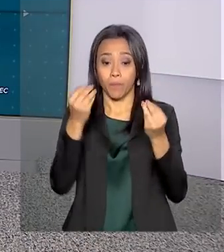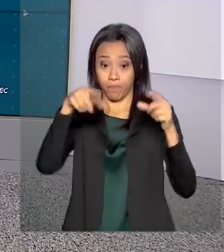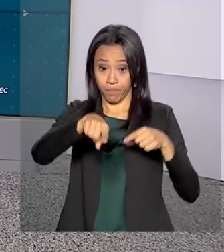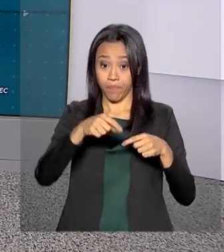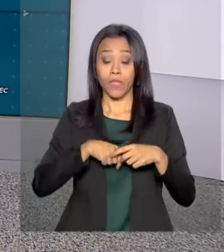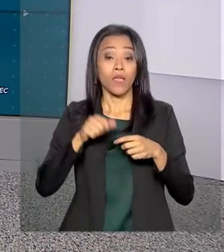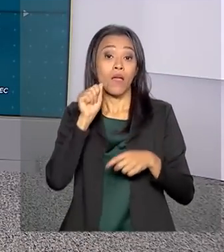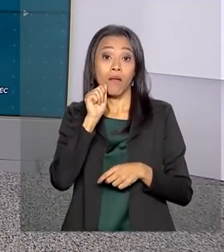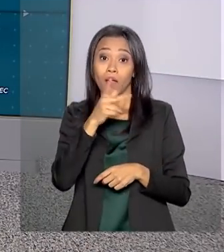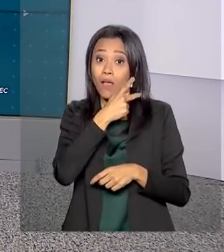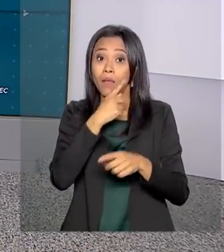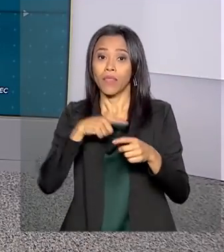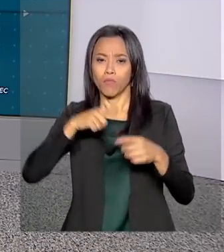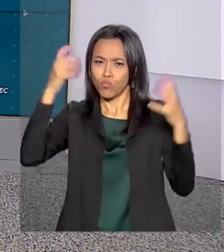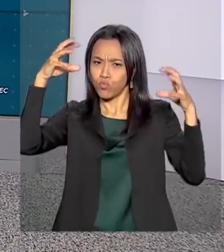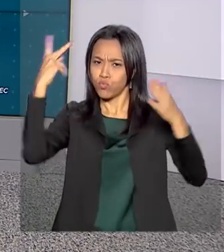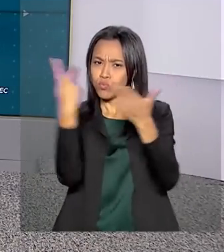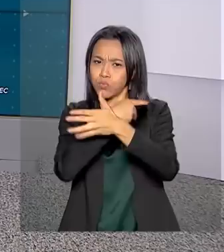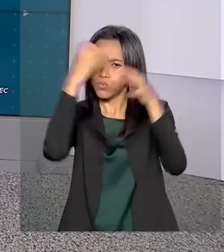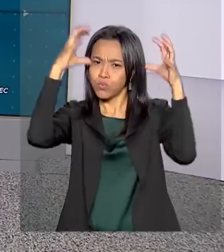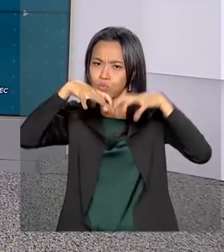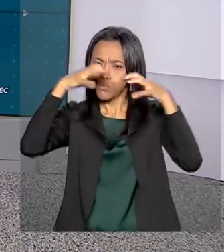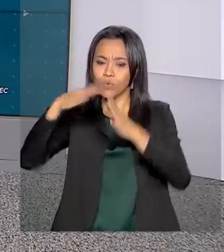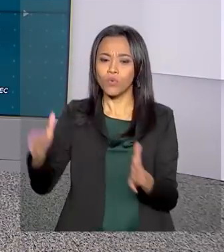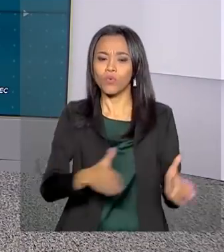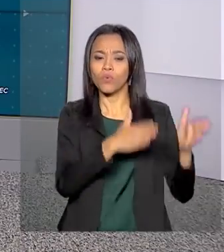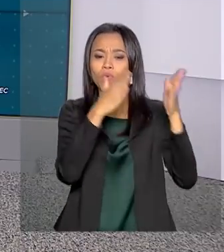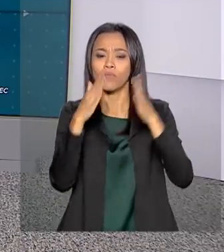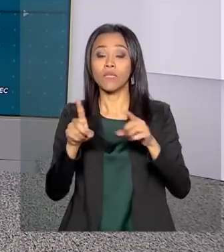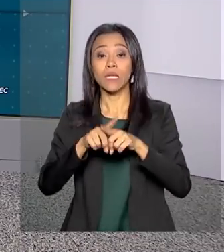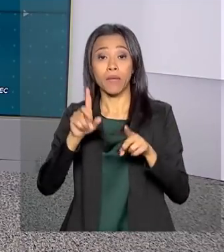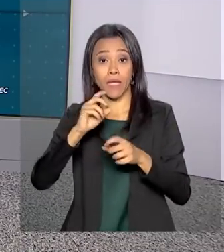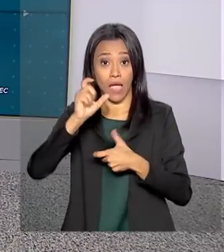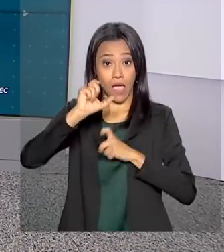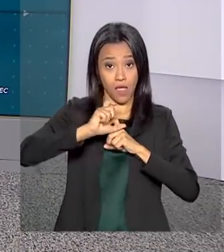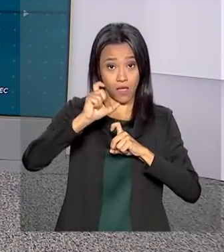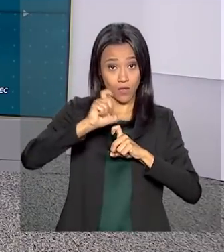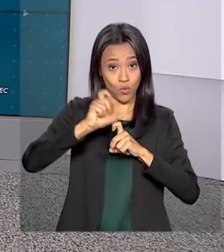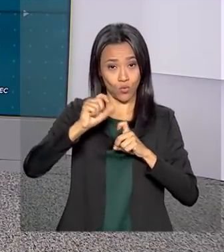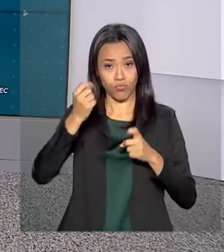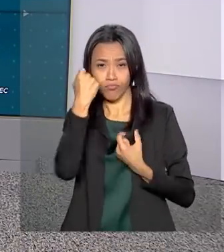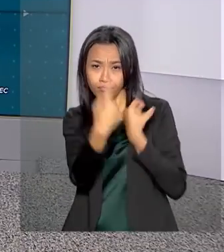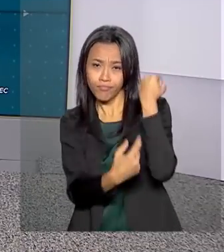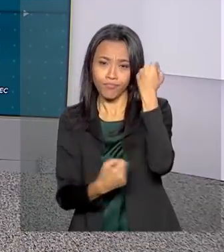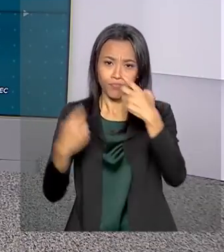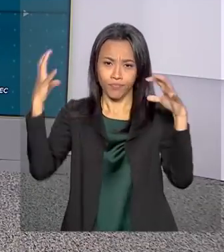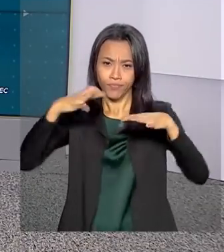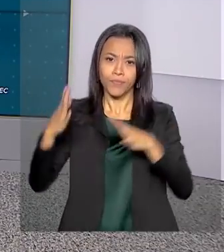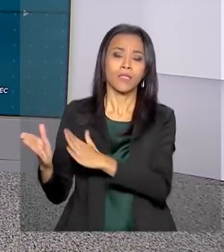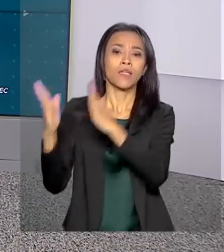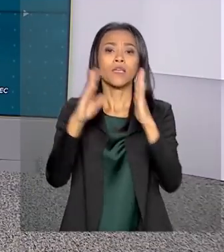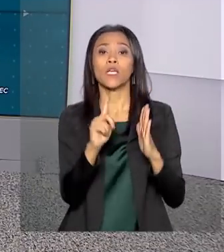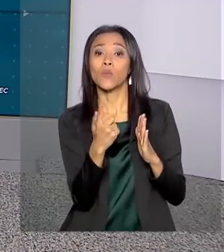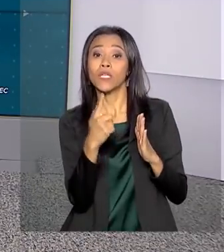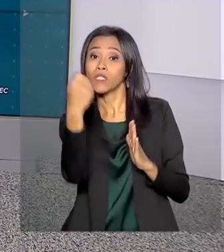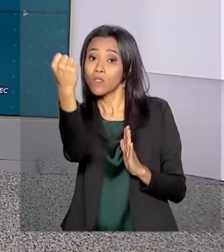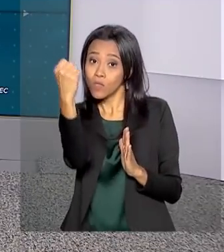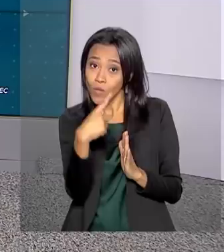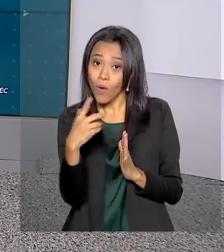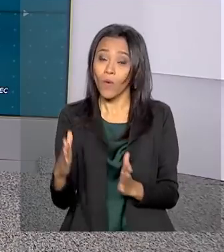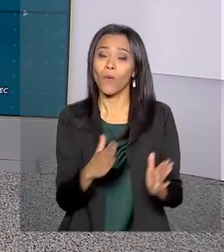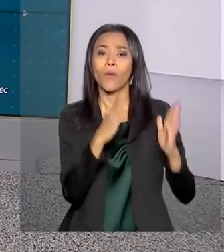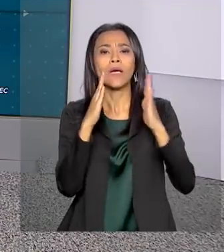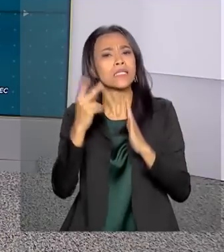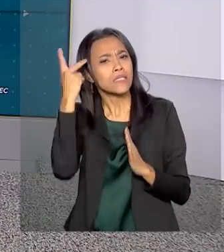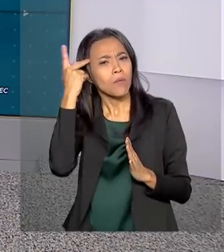temos pancadas de chuva em aracaju chuvas isoladas em goiânia predomínio de sol em são paulo um celta